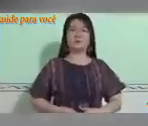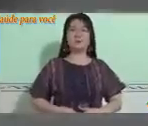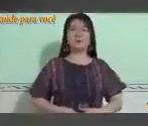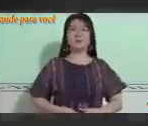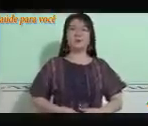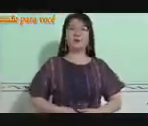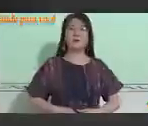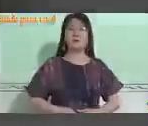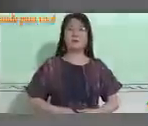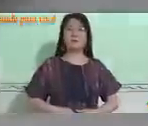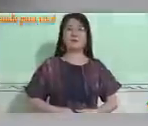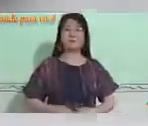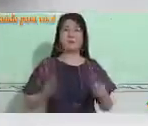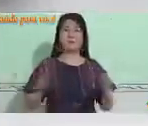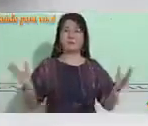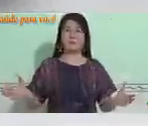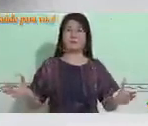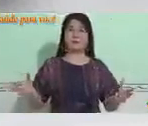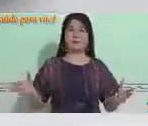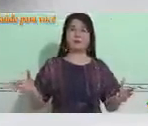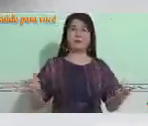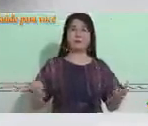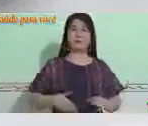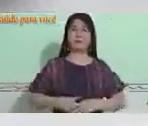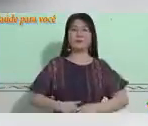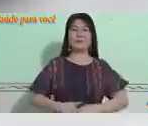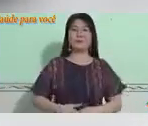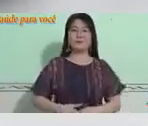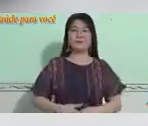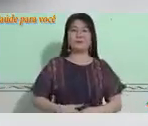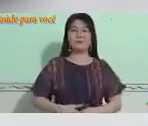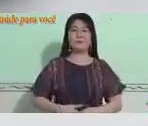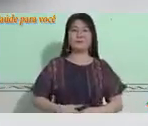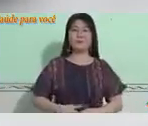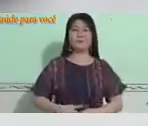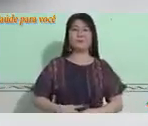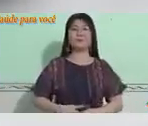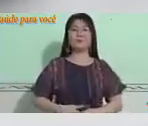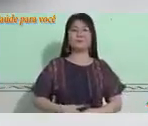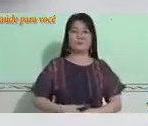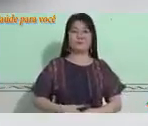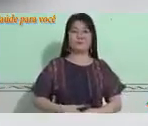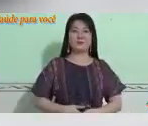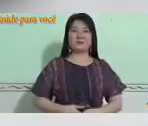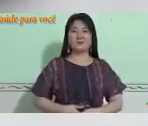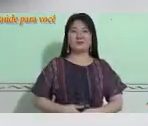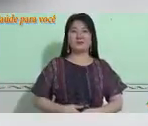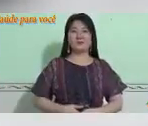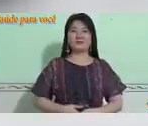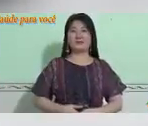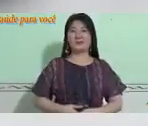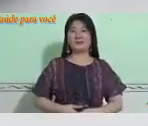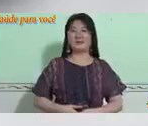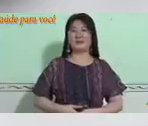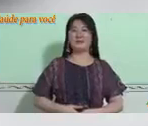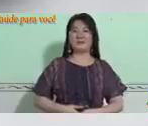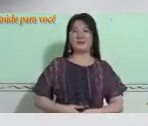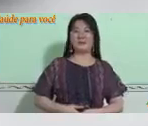para retirar o excesso de líquido com sangue e evitar hematomas. E como é normal sentir alguma dor, o médico pode indicar o